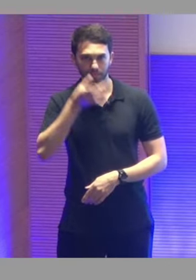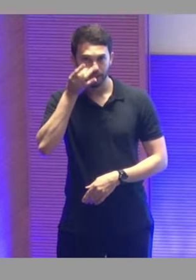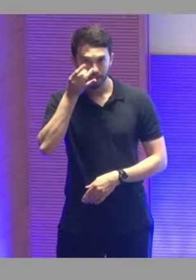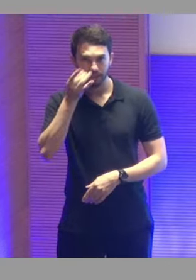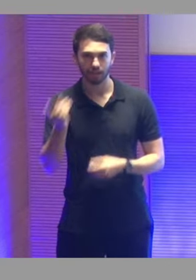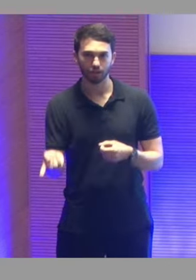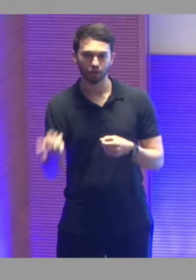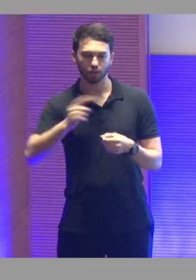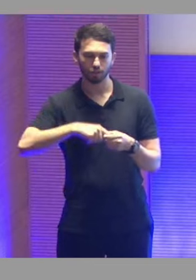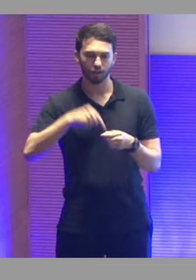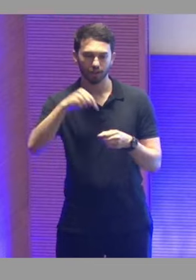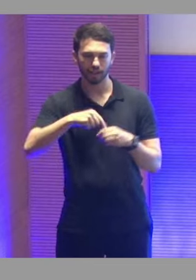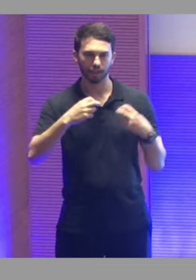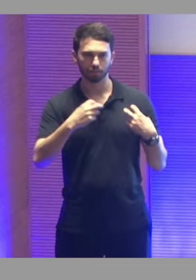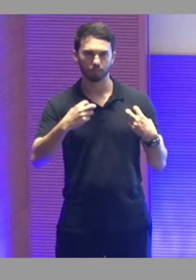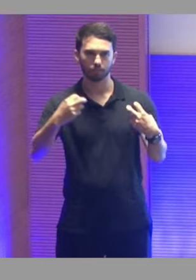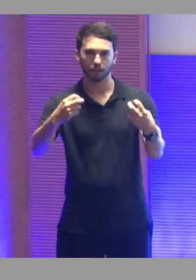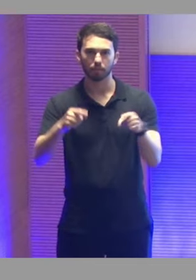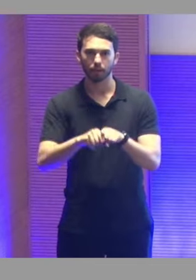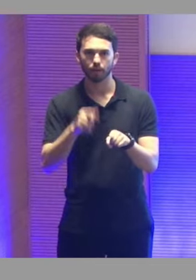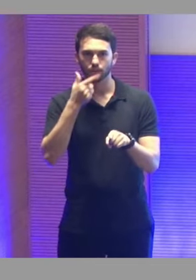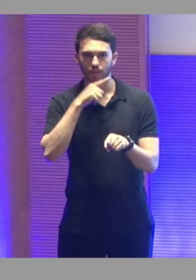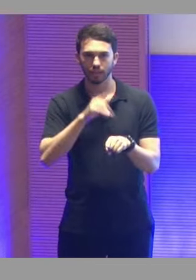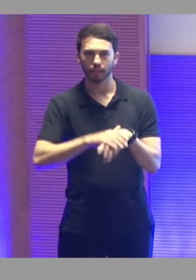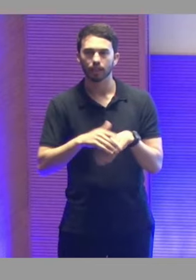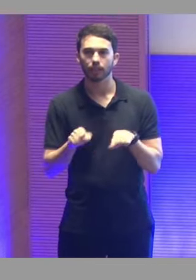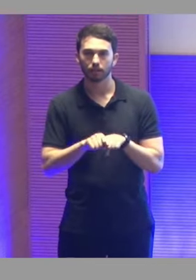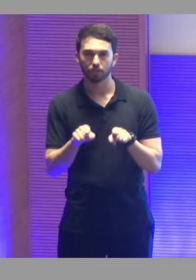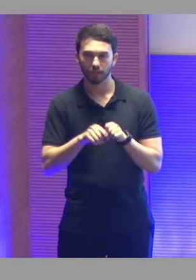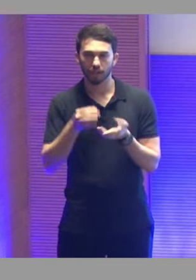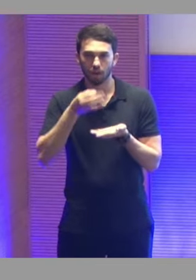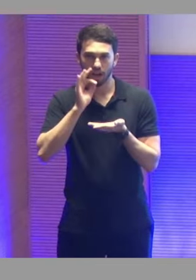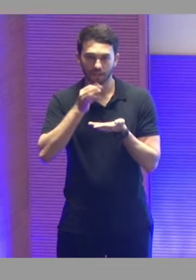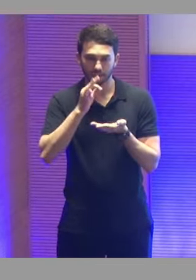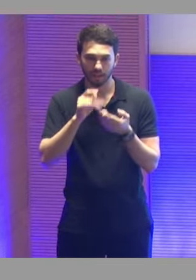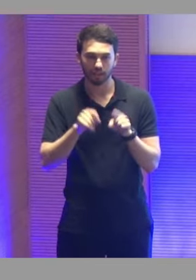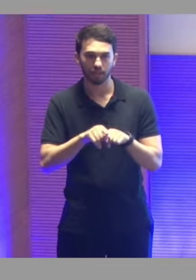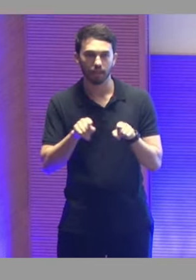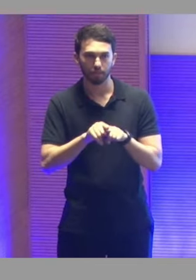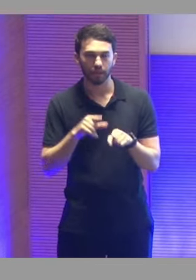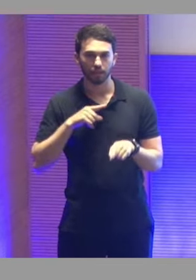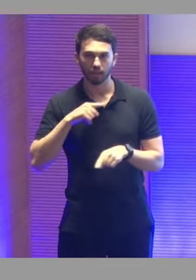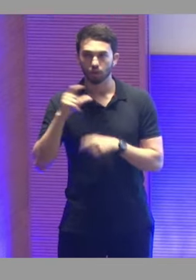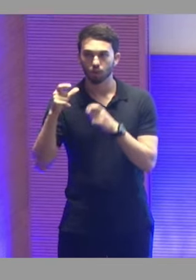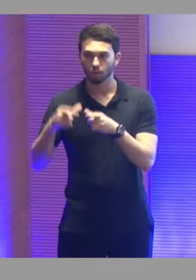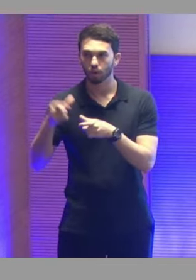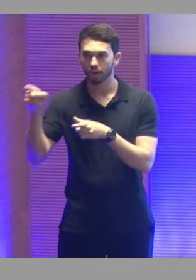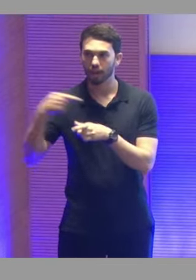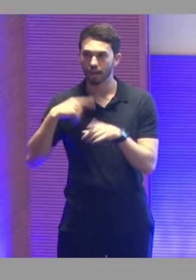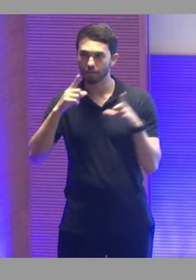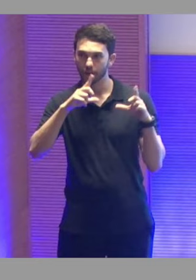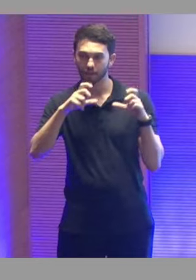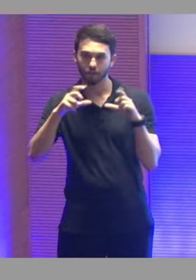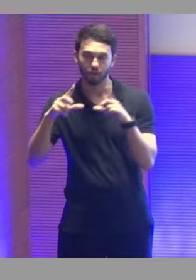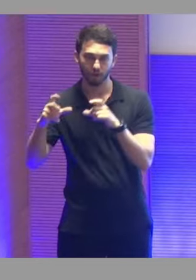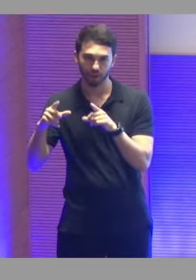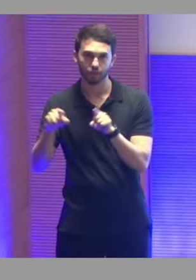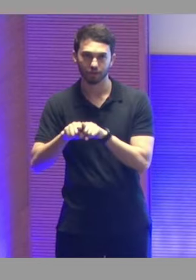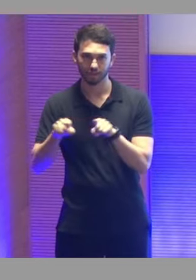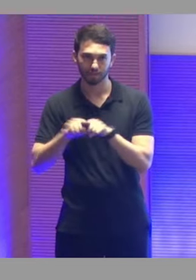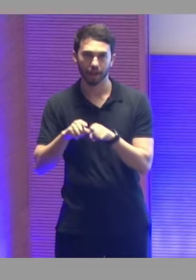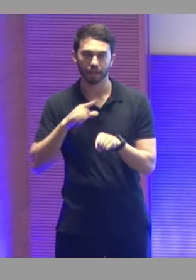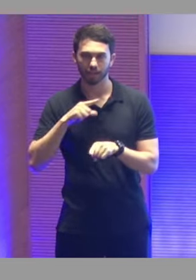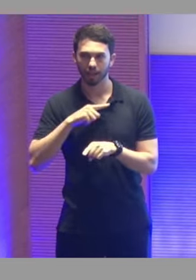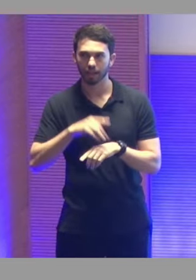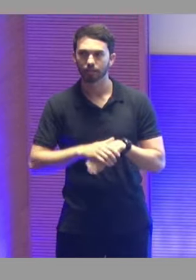Lobby para ter então o nosso café de encerramento tem também uma uma cabine de fotos para vocês tirarem fotos e publicarem nas redes sociais